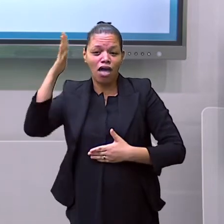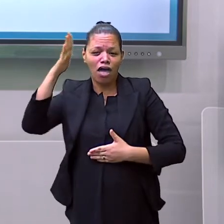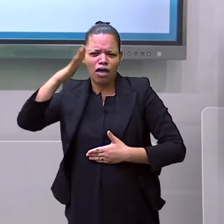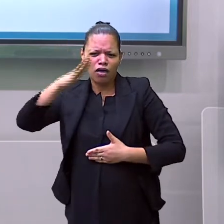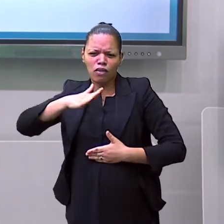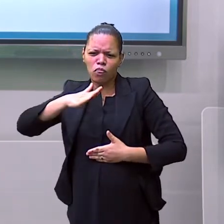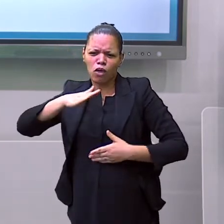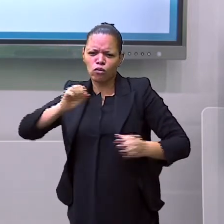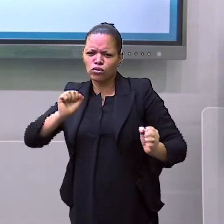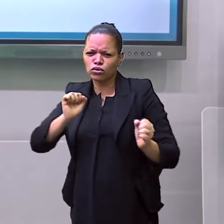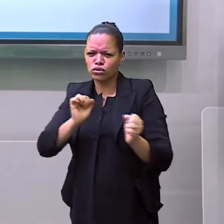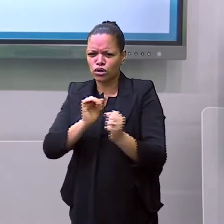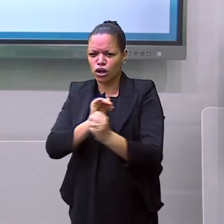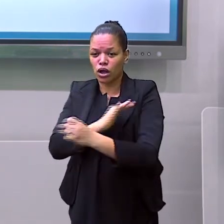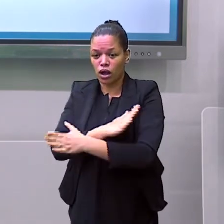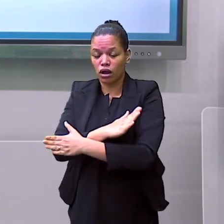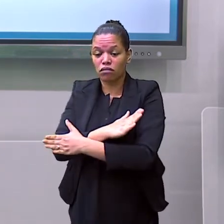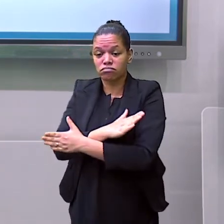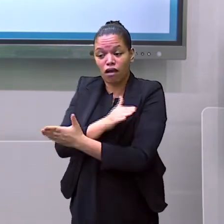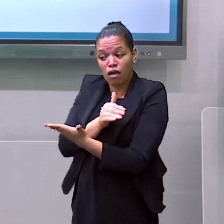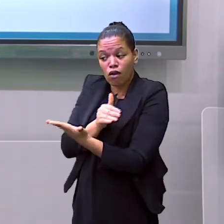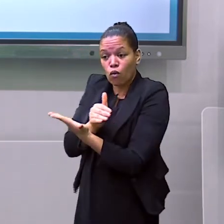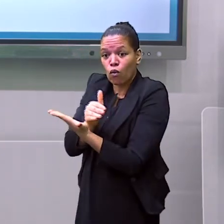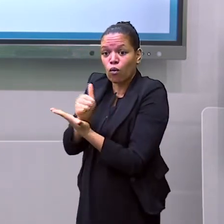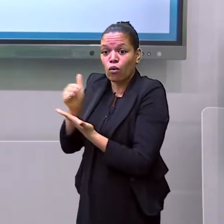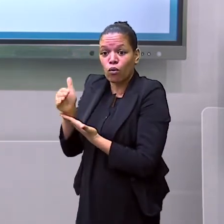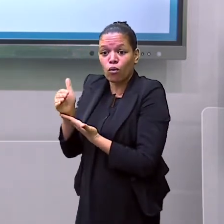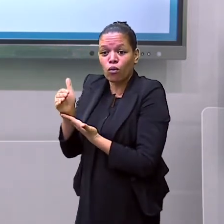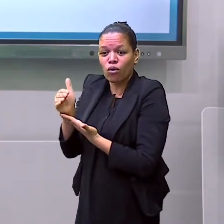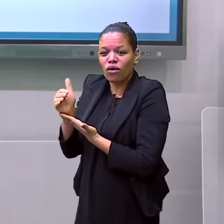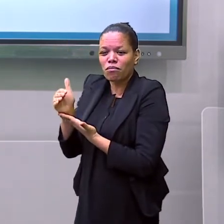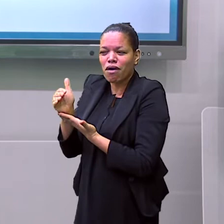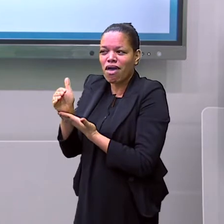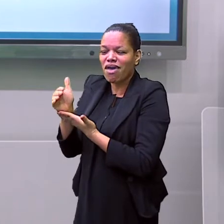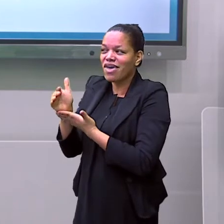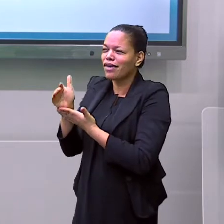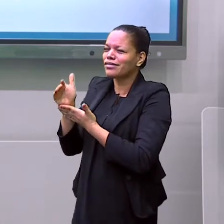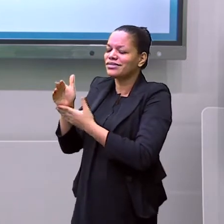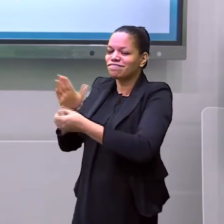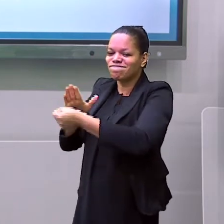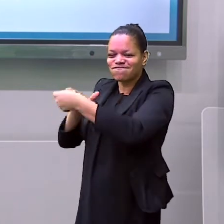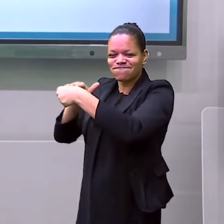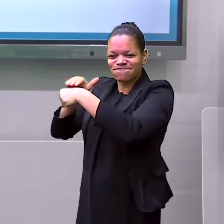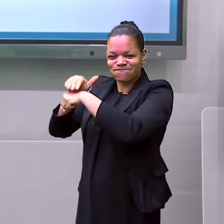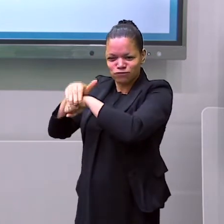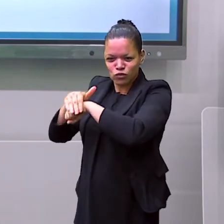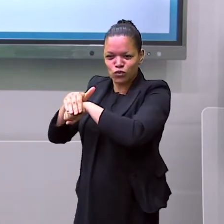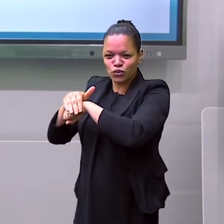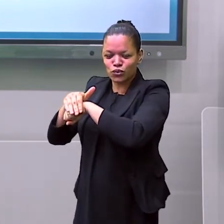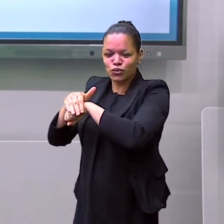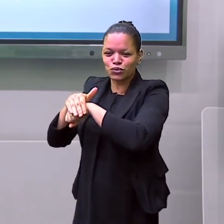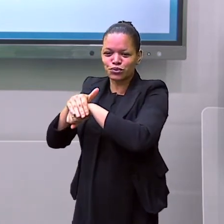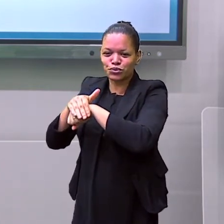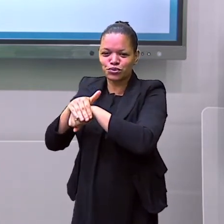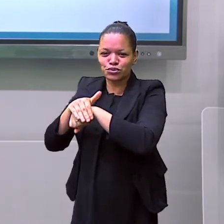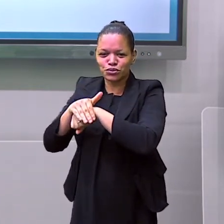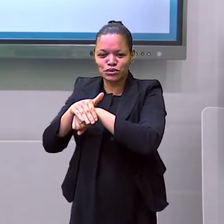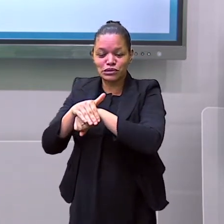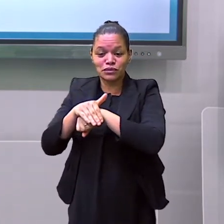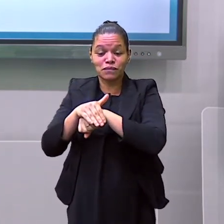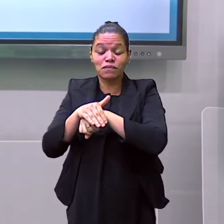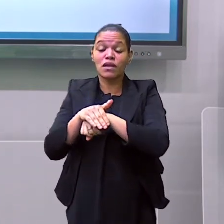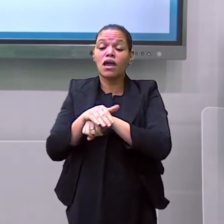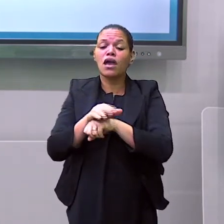da noite. E aí acontece todo esse movimento aparente no Sol pelo motivo ali